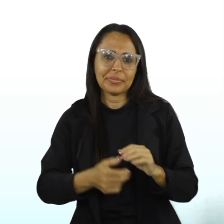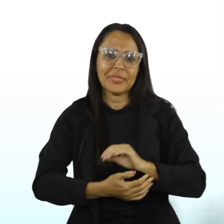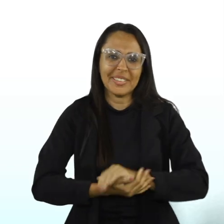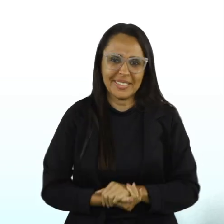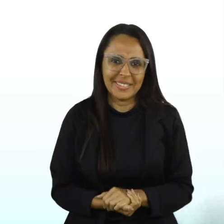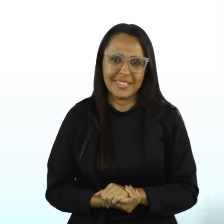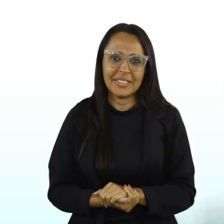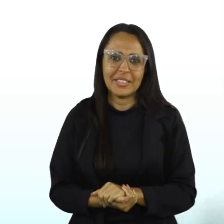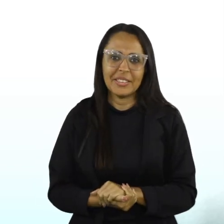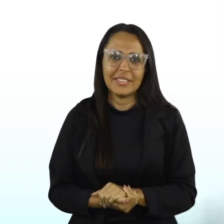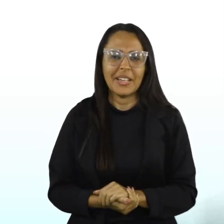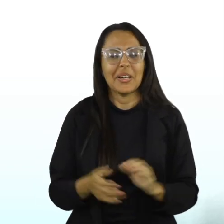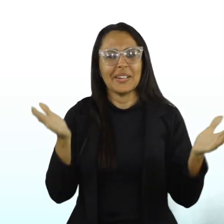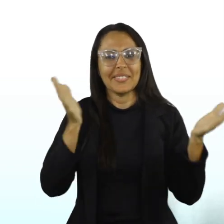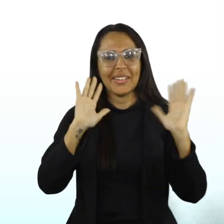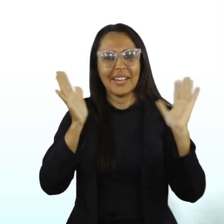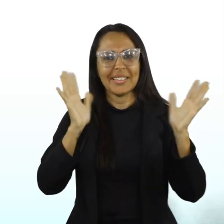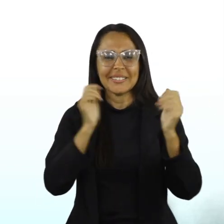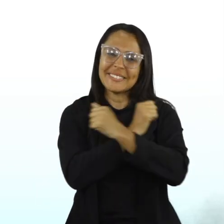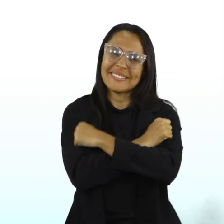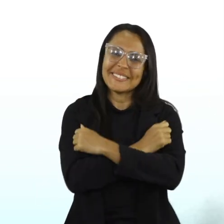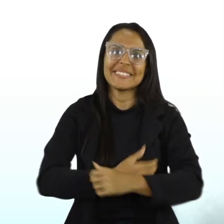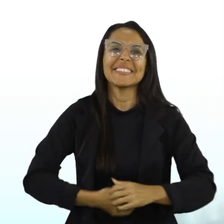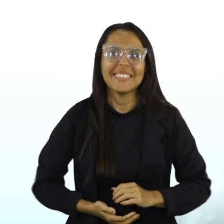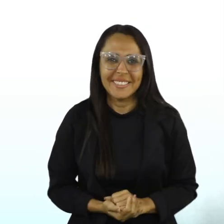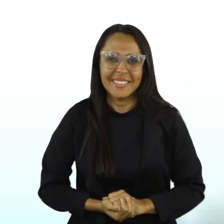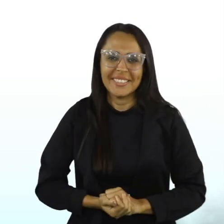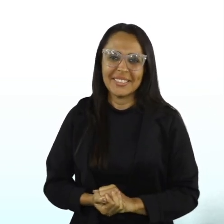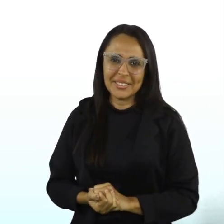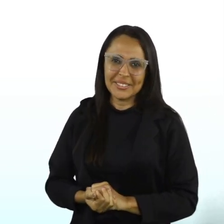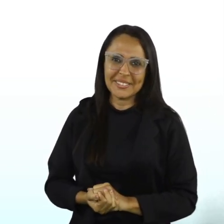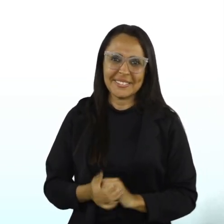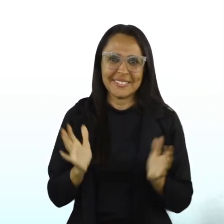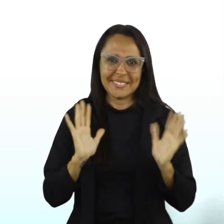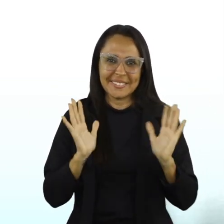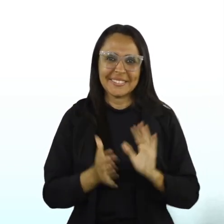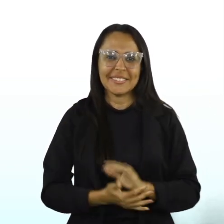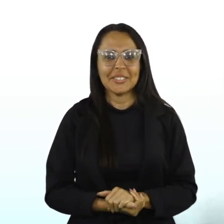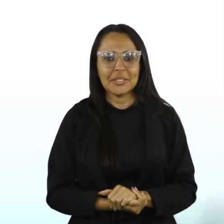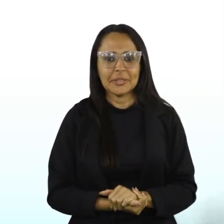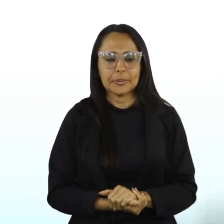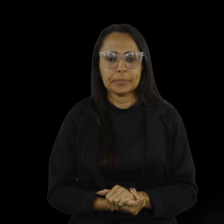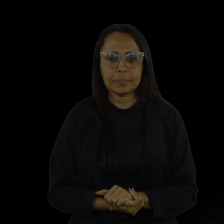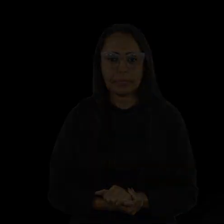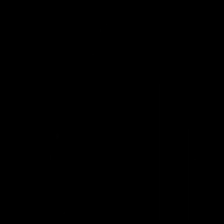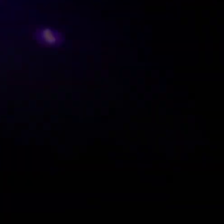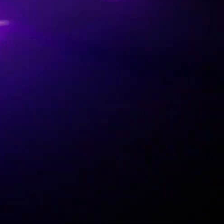gostar muito do material que vai estar lá. Um grande abraço para você e até a nossa próxima aula. Tchau, tchau!